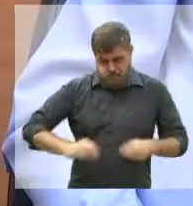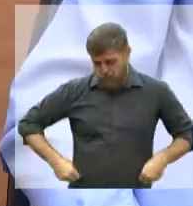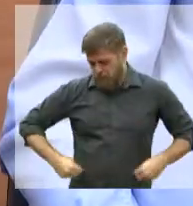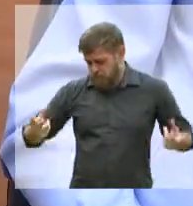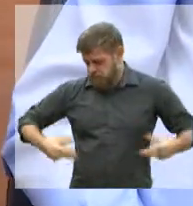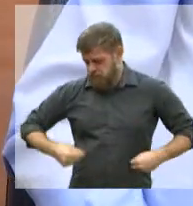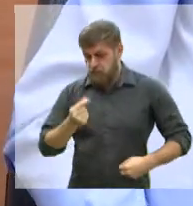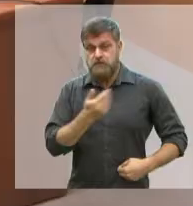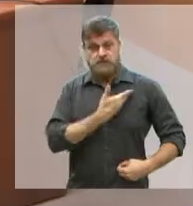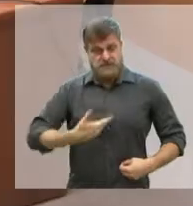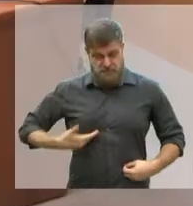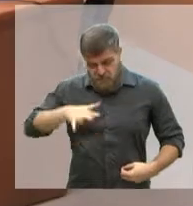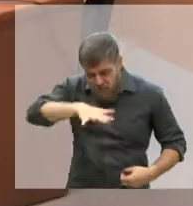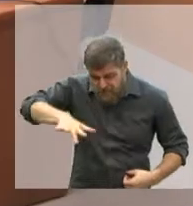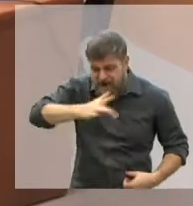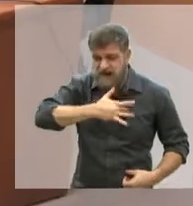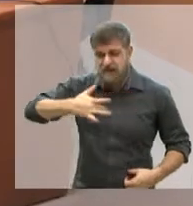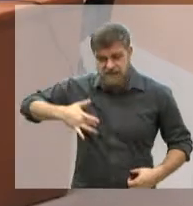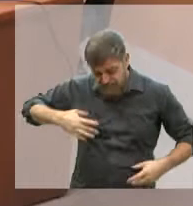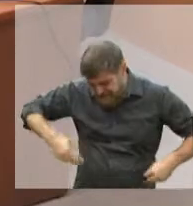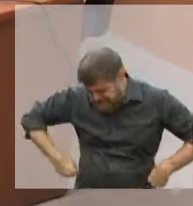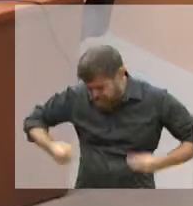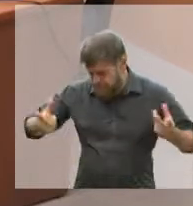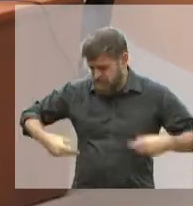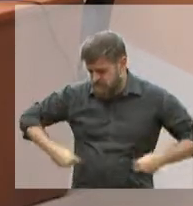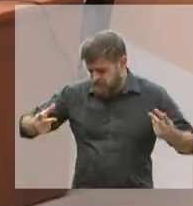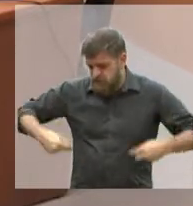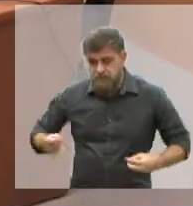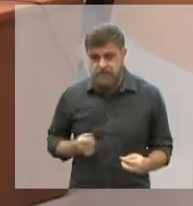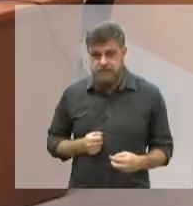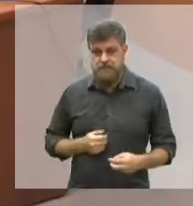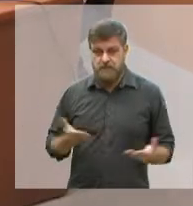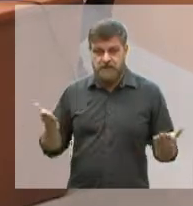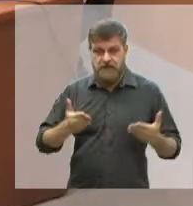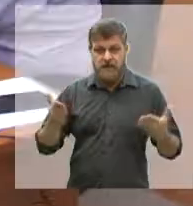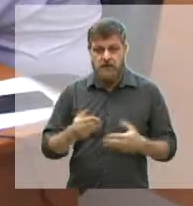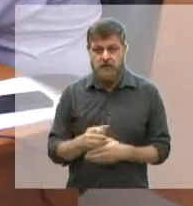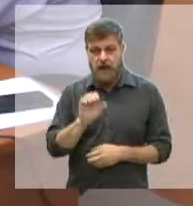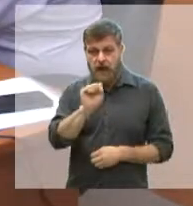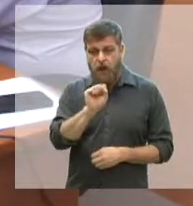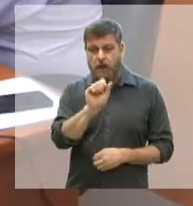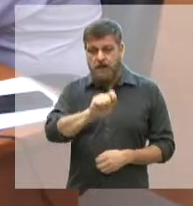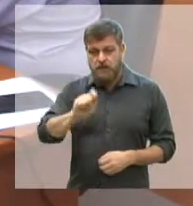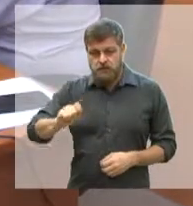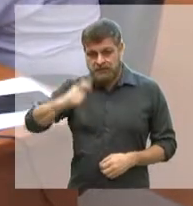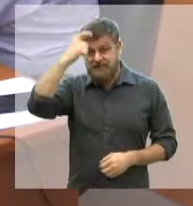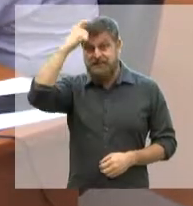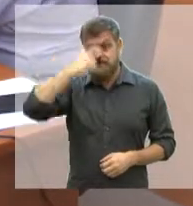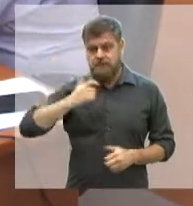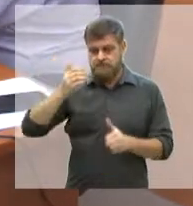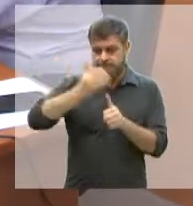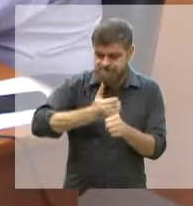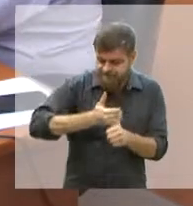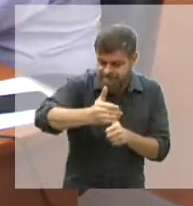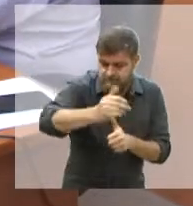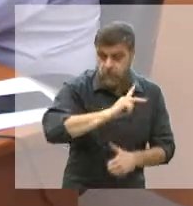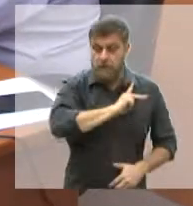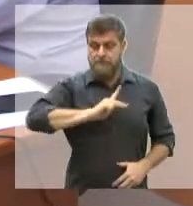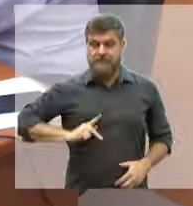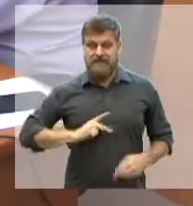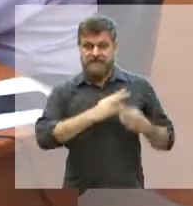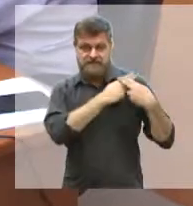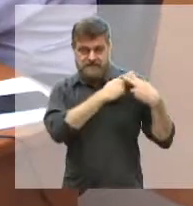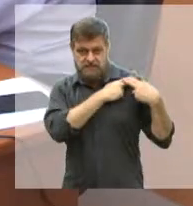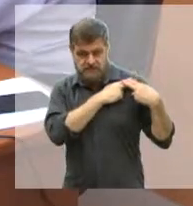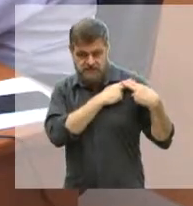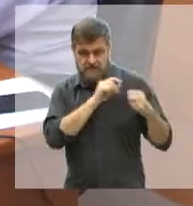municipal, é a política pública de saúde, né? E agora, nesses últimos 8 meses, a gente tem tentado dar uma outra dinâmica